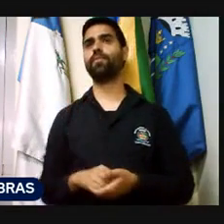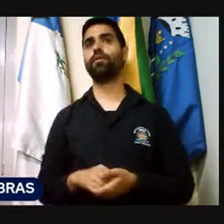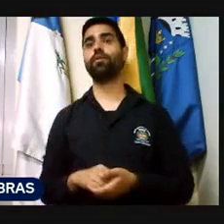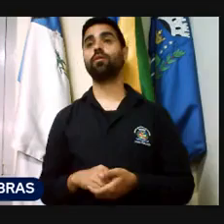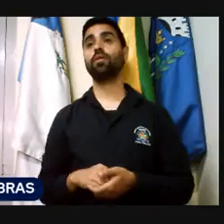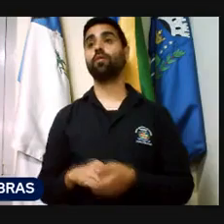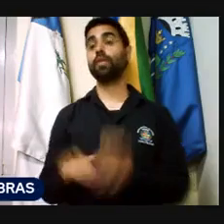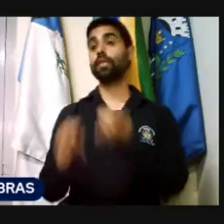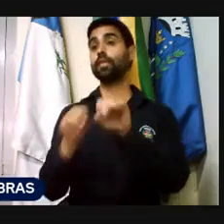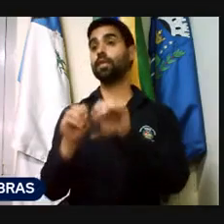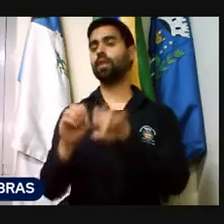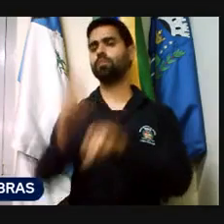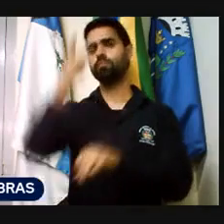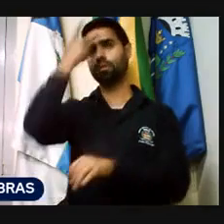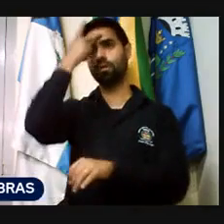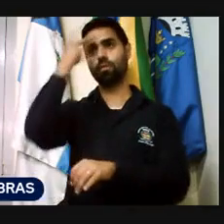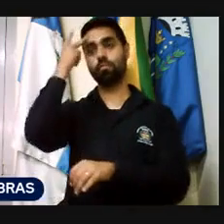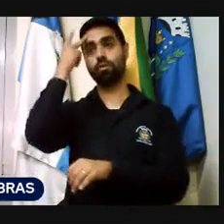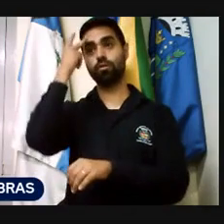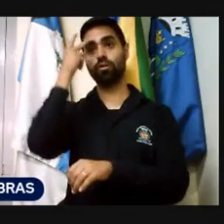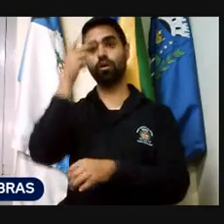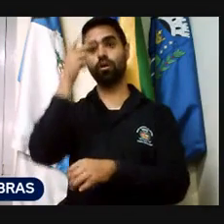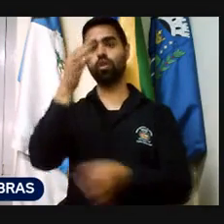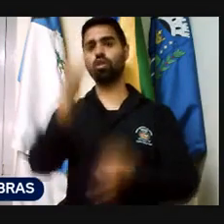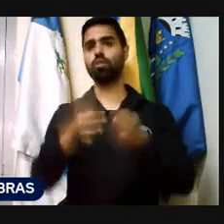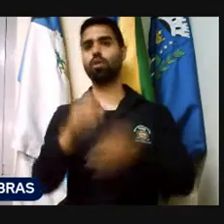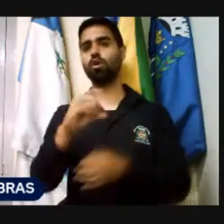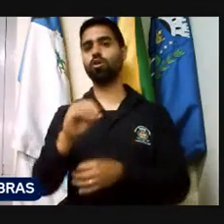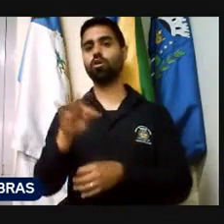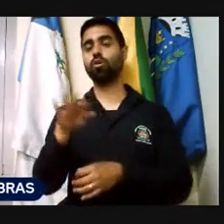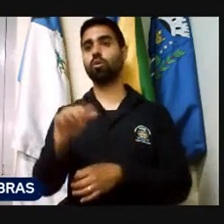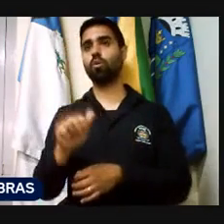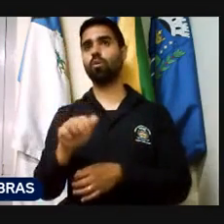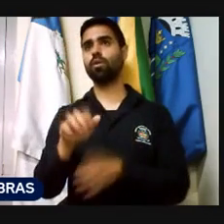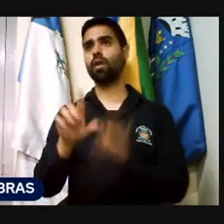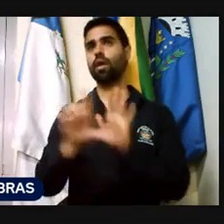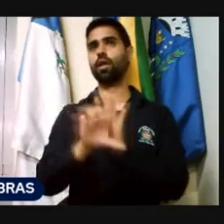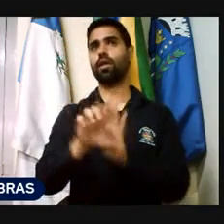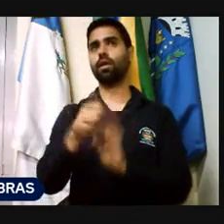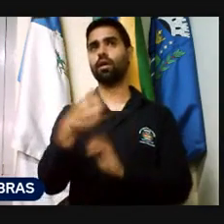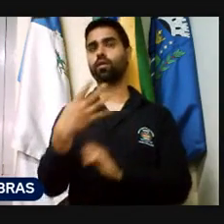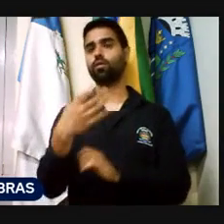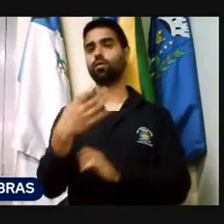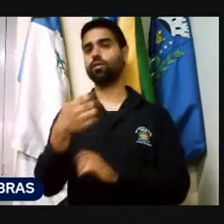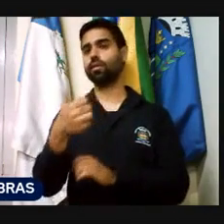ministrado por pessoas ligadas ao Tribunal de Contas do Estado, referente à Lei